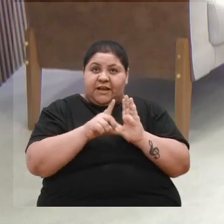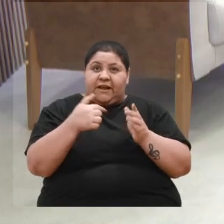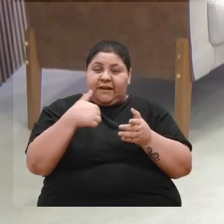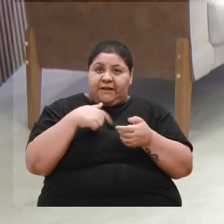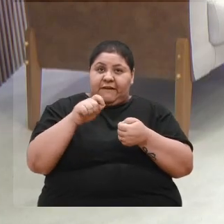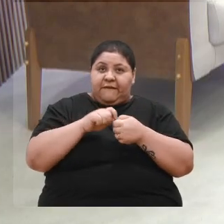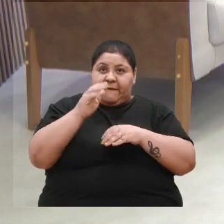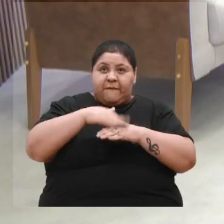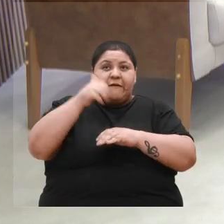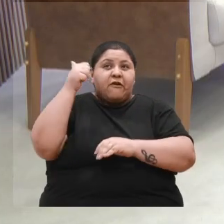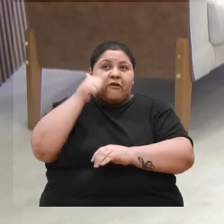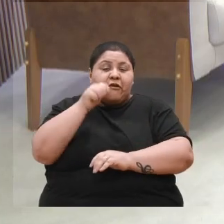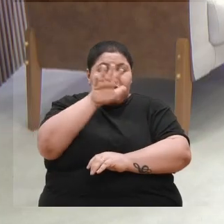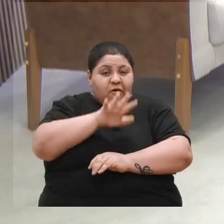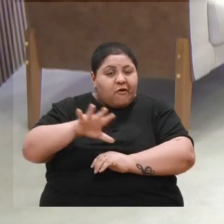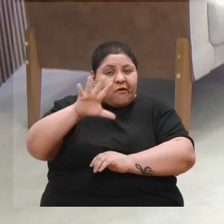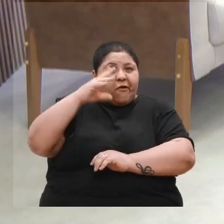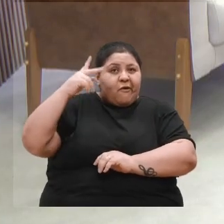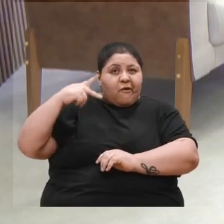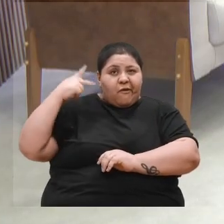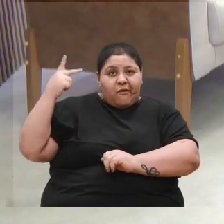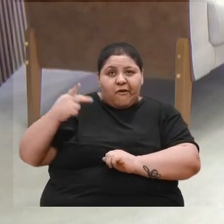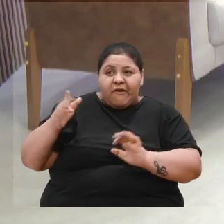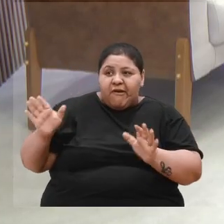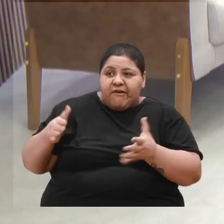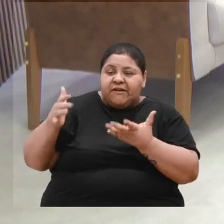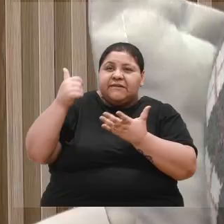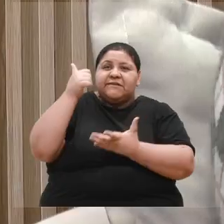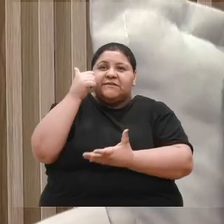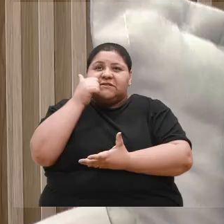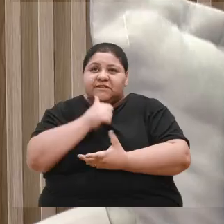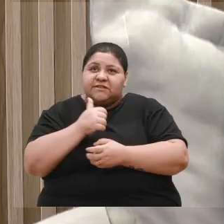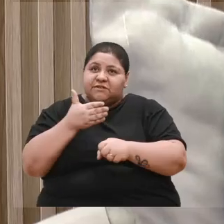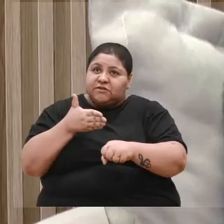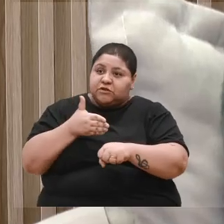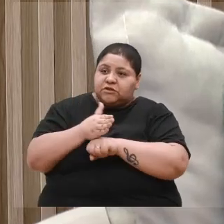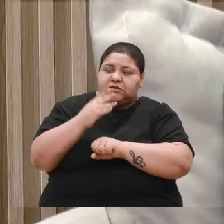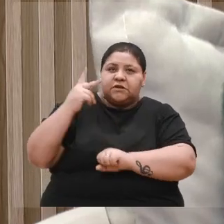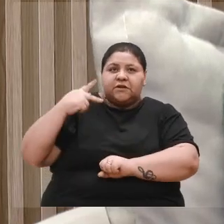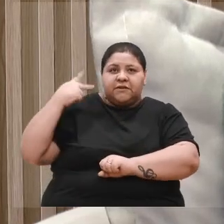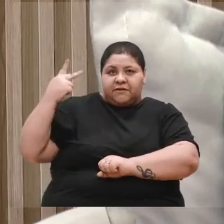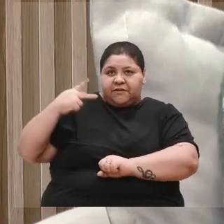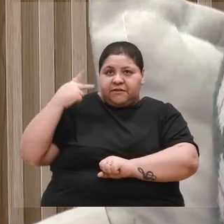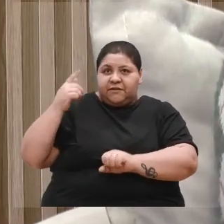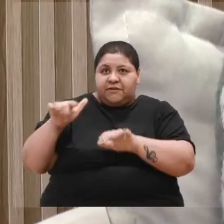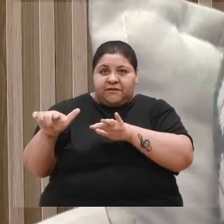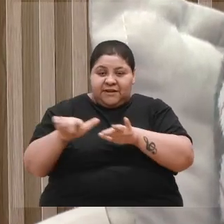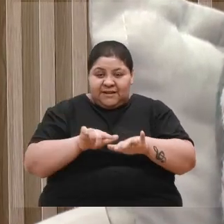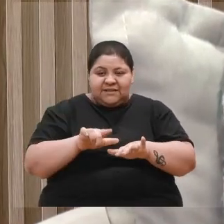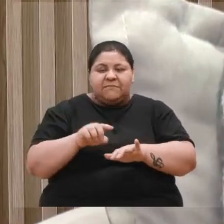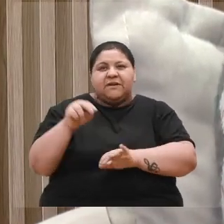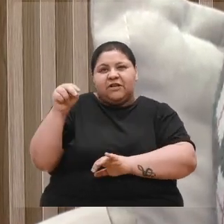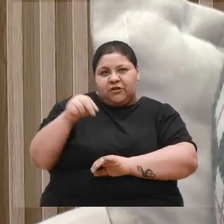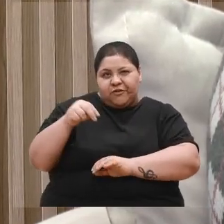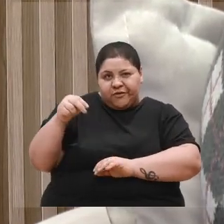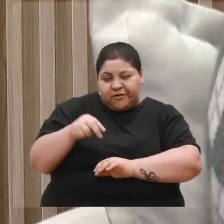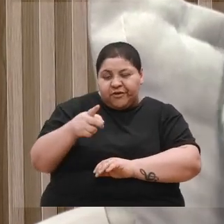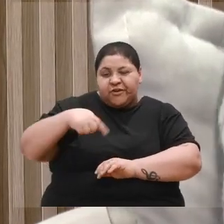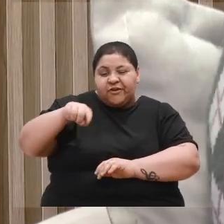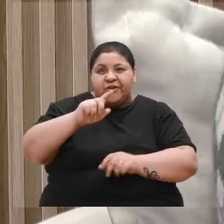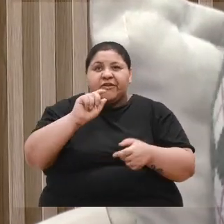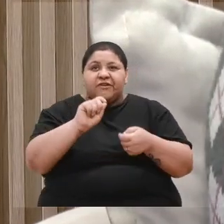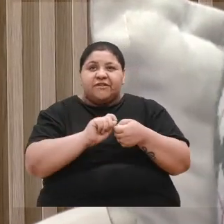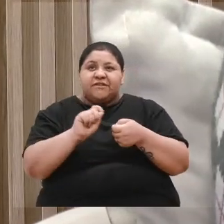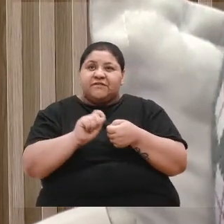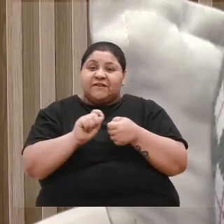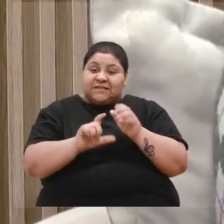foi por mais mulheres na política, incentivo as mulheres participarem mais da política, que é a semana lá em novembro, enfim. A